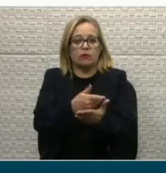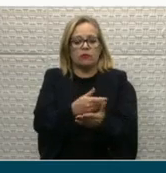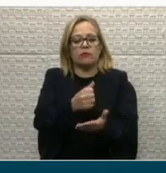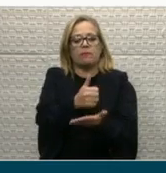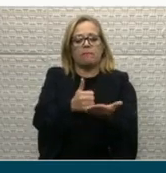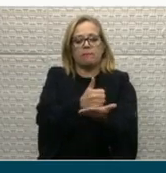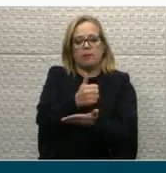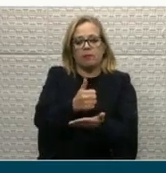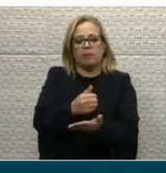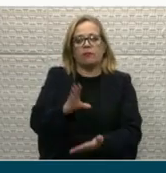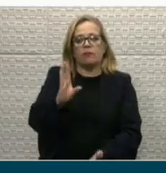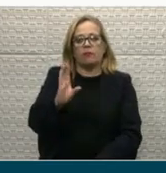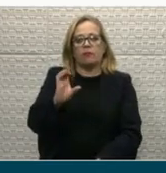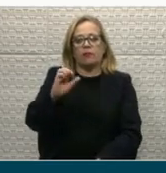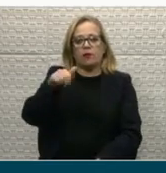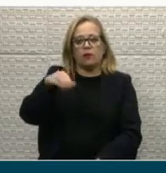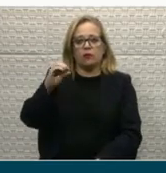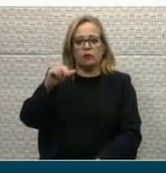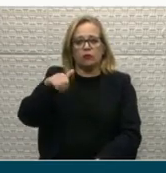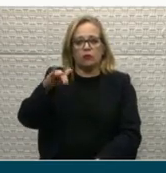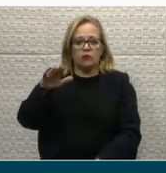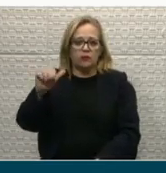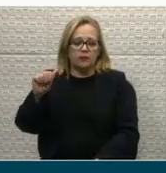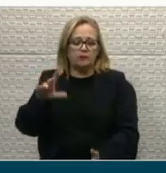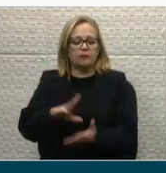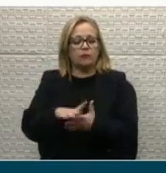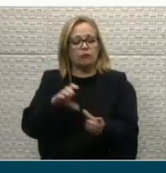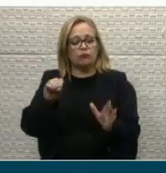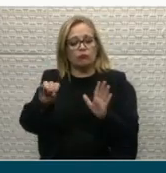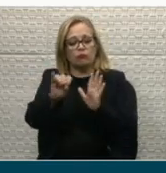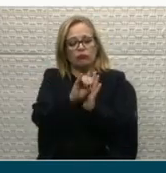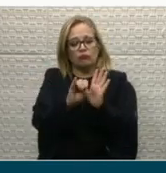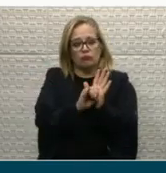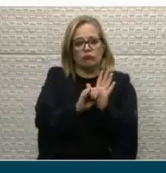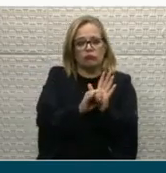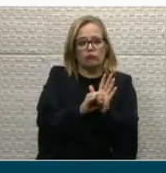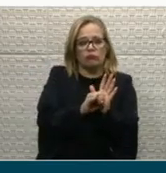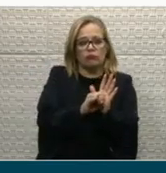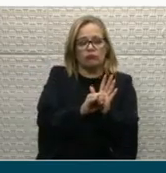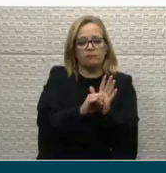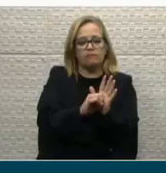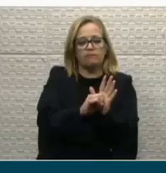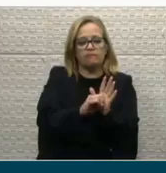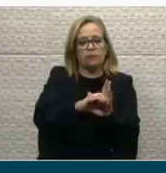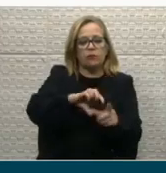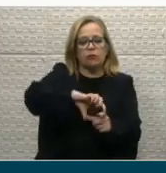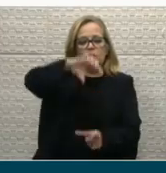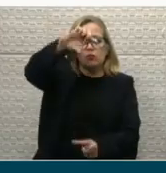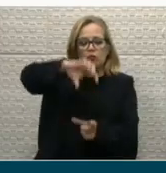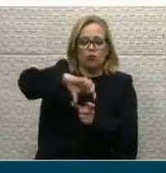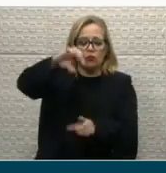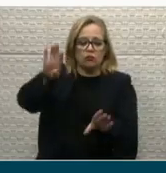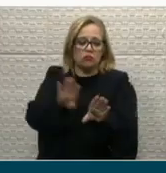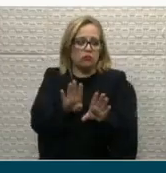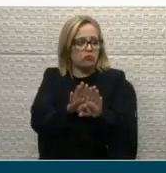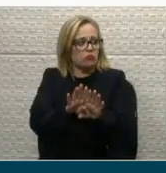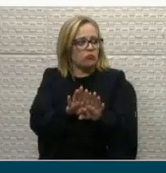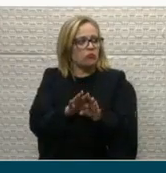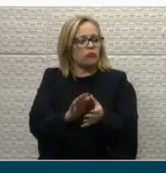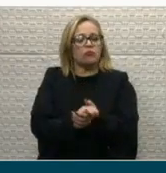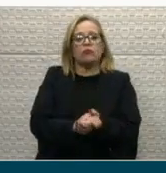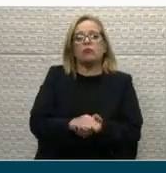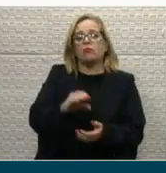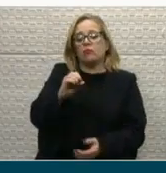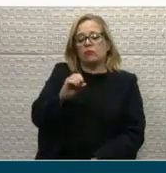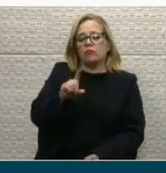canônicas. Agora, eu vou identificar as colunas da matriz com essas imagens. A imagem de 0,